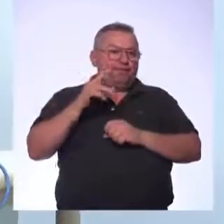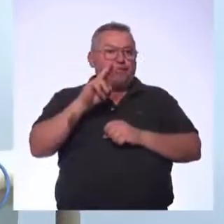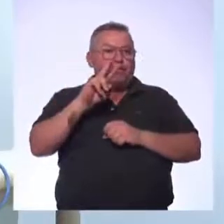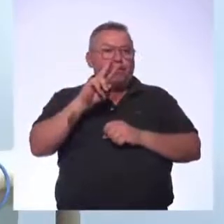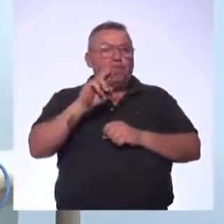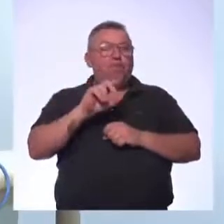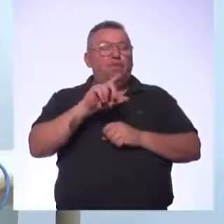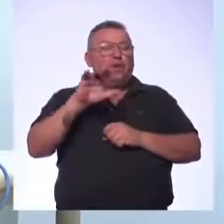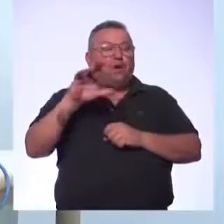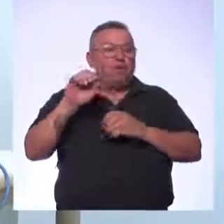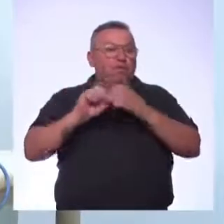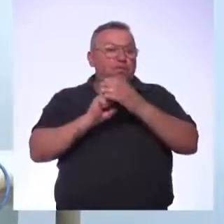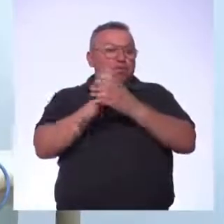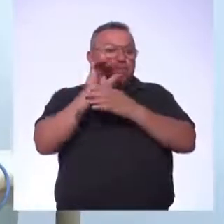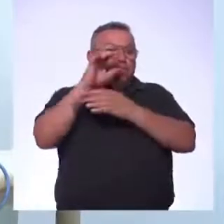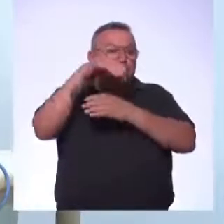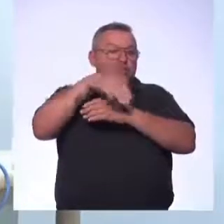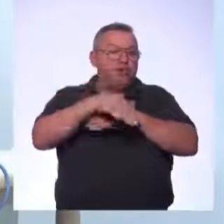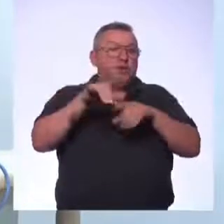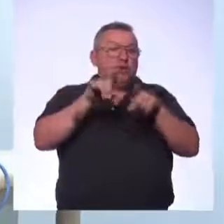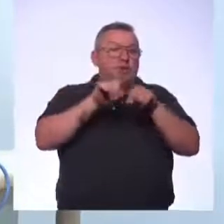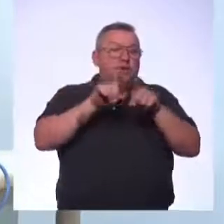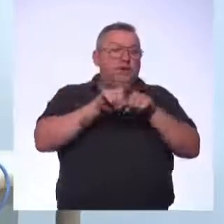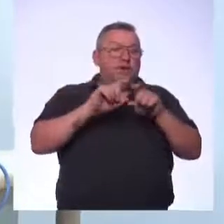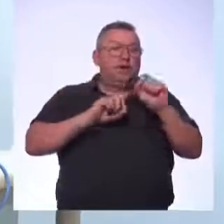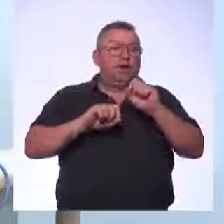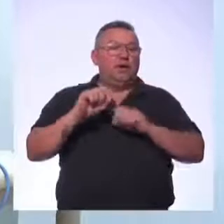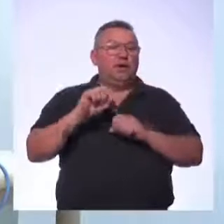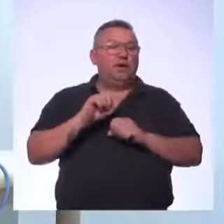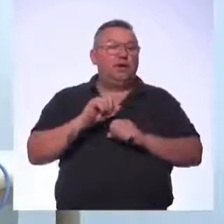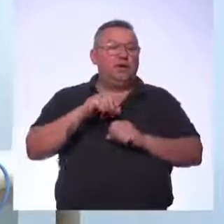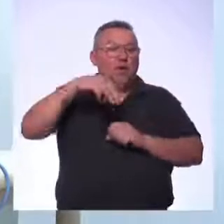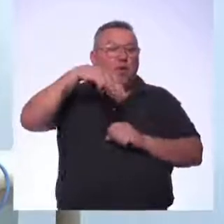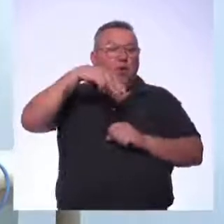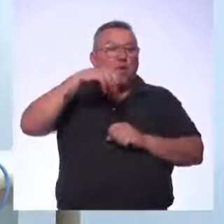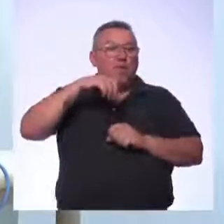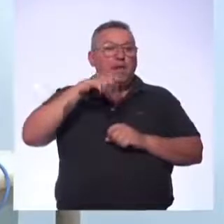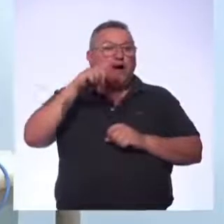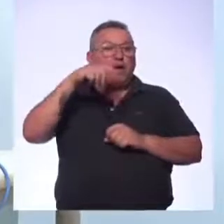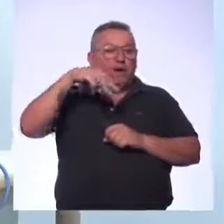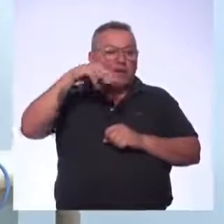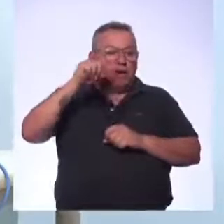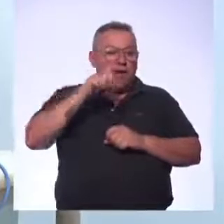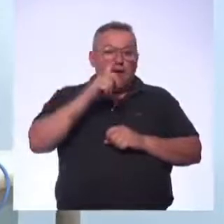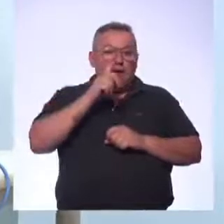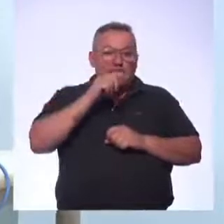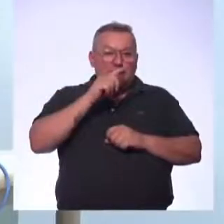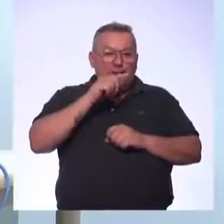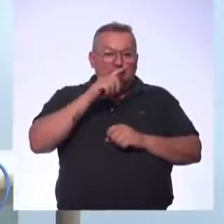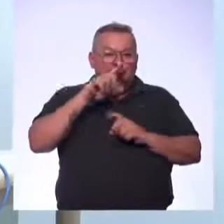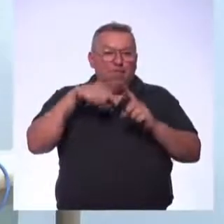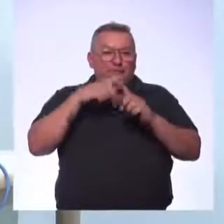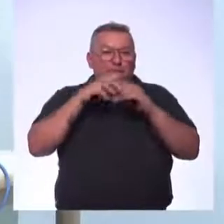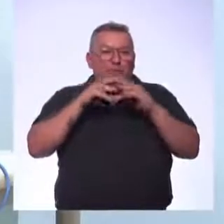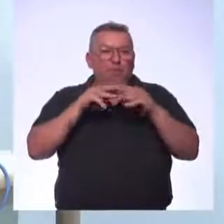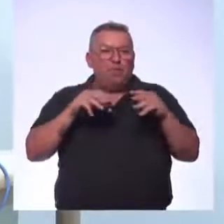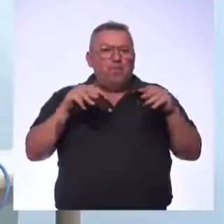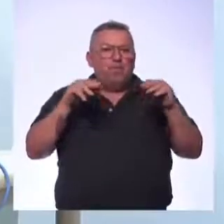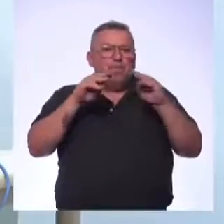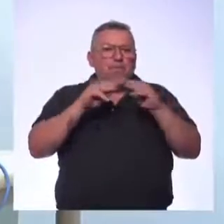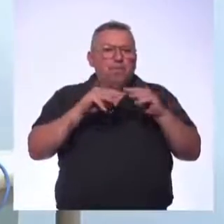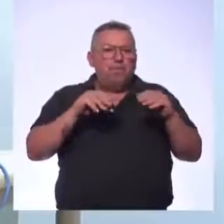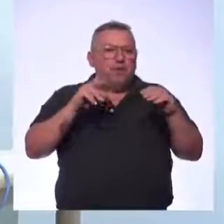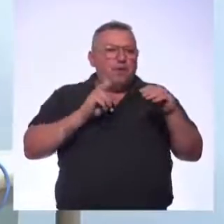vulcanismo e ocasiona o tectonismo. Tem que lembrar que o magma ele é líquido mais para pastoso, então ele está